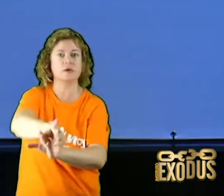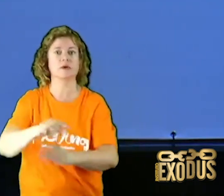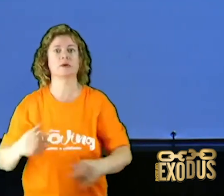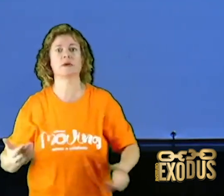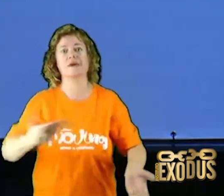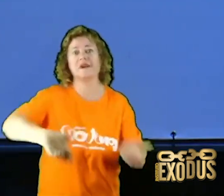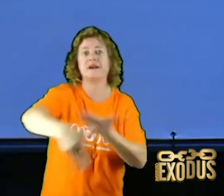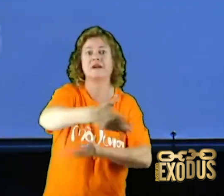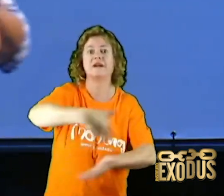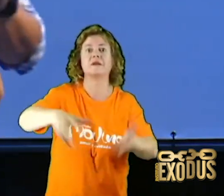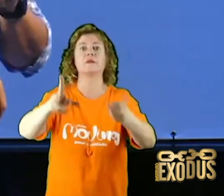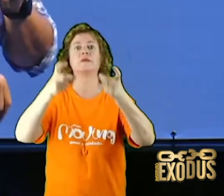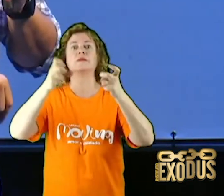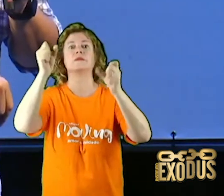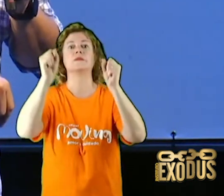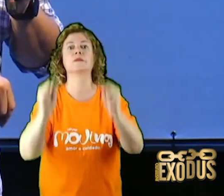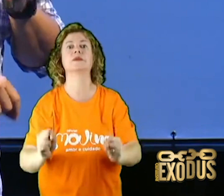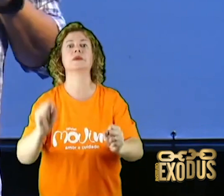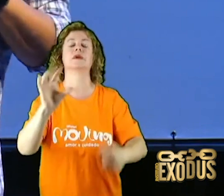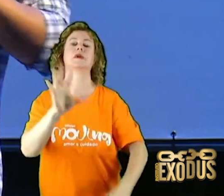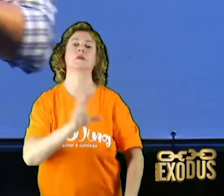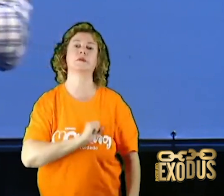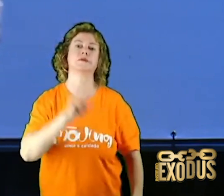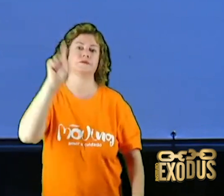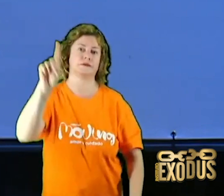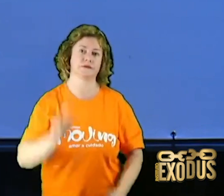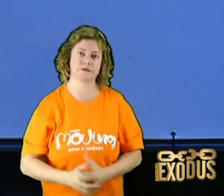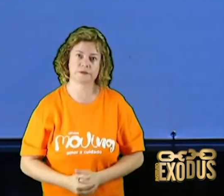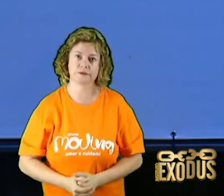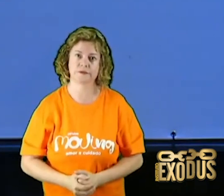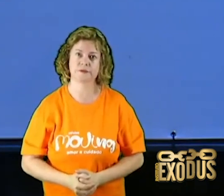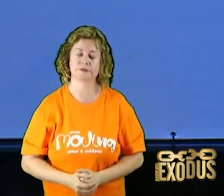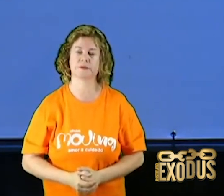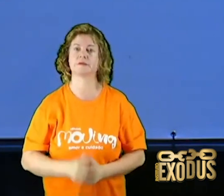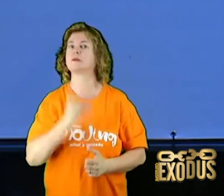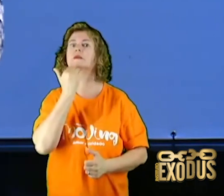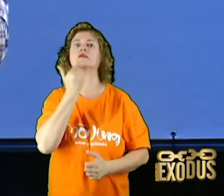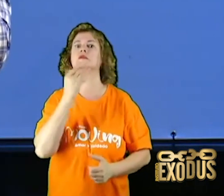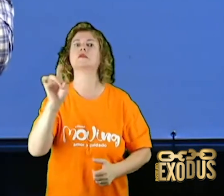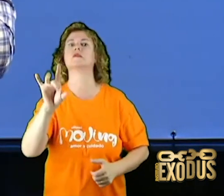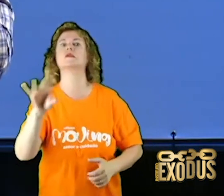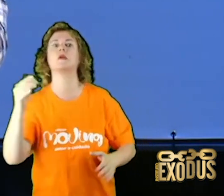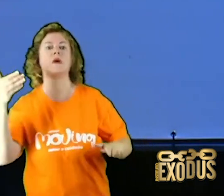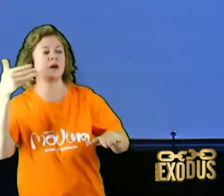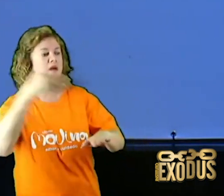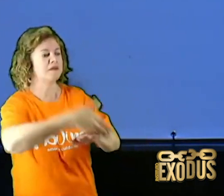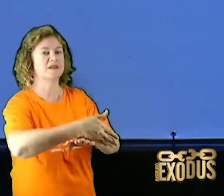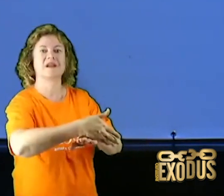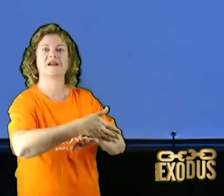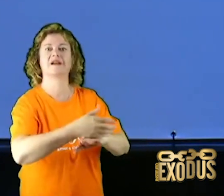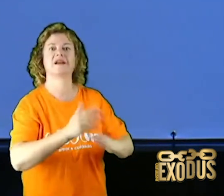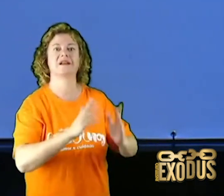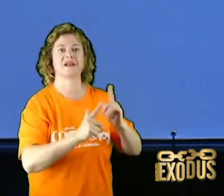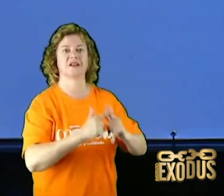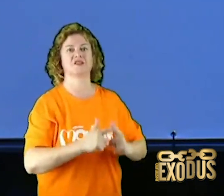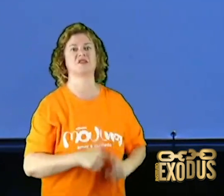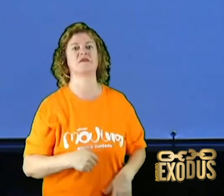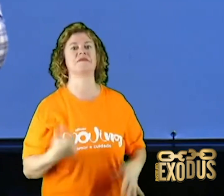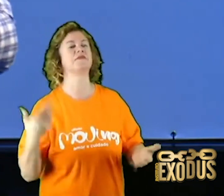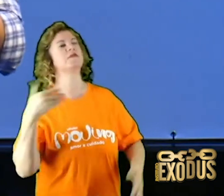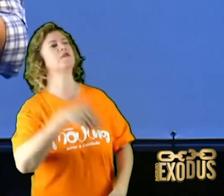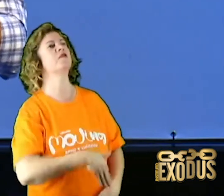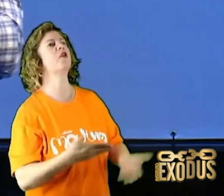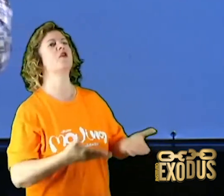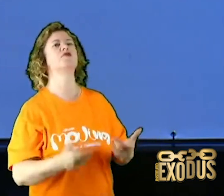vejam a manifestação do poder de Deus. Não é entrar na porta da igreja e falar assim, vim hoje, Deus, é o